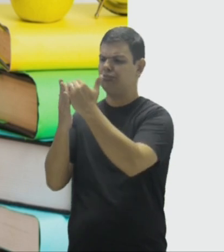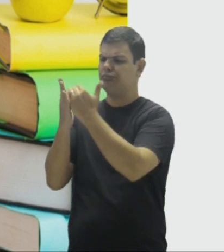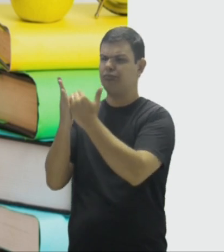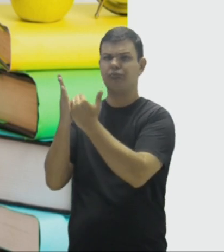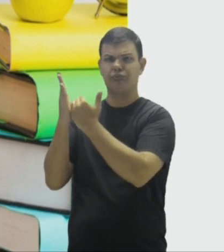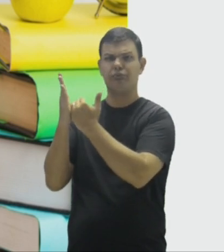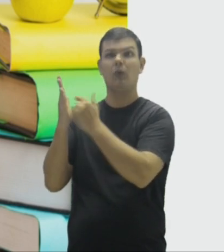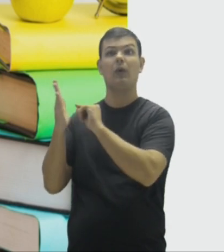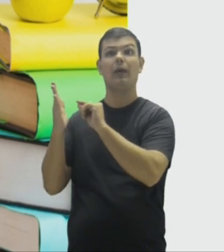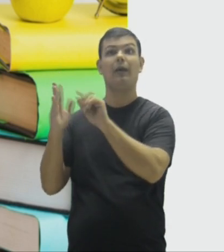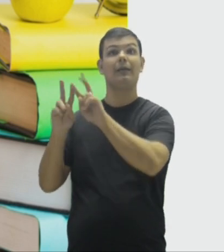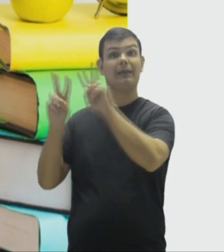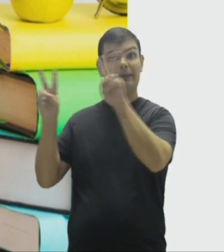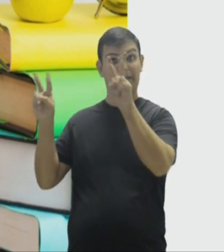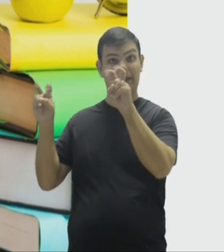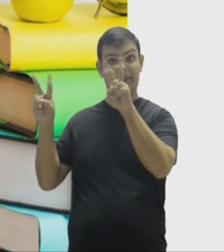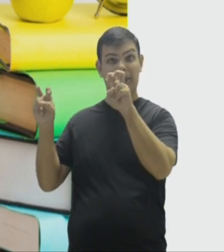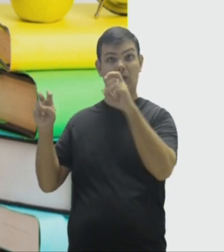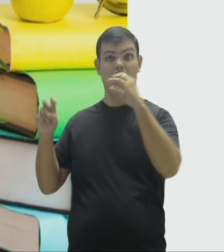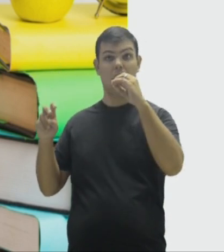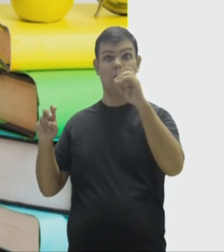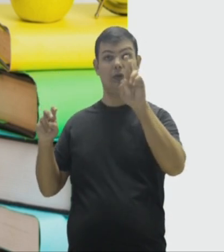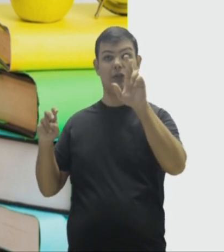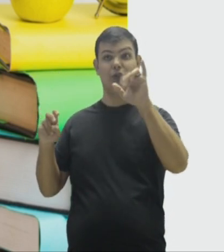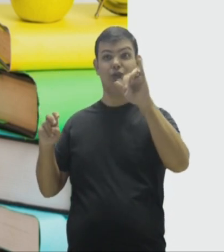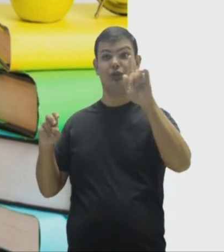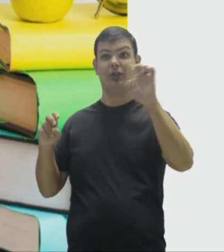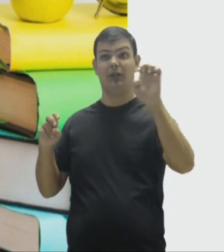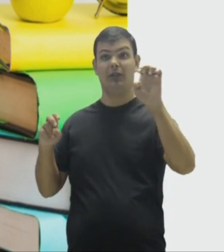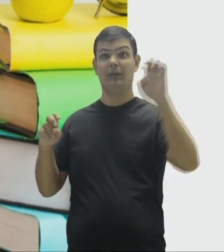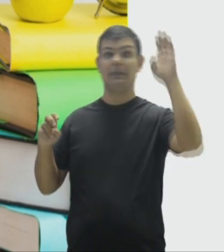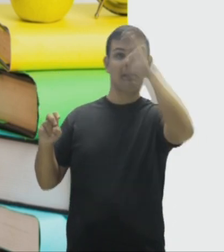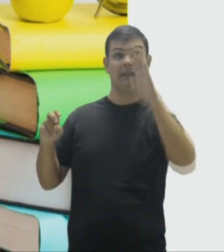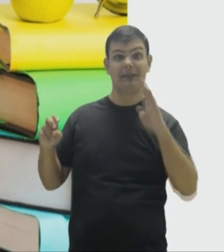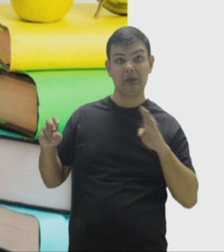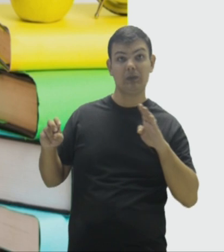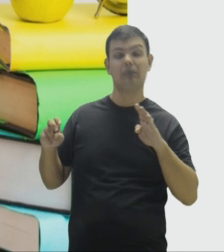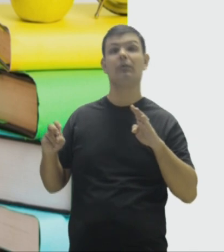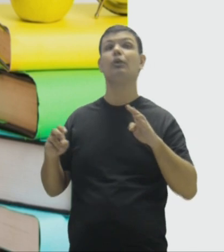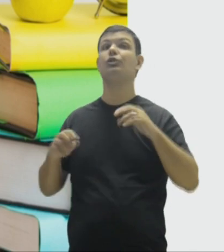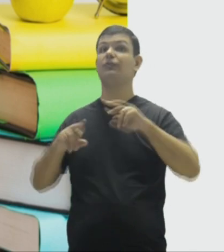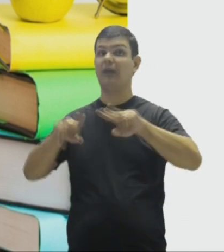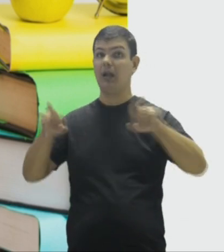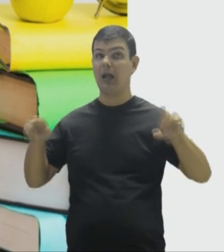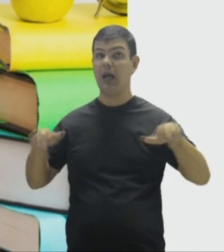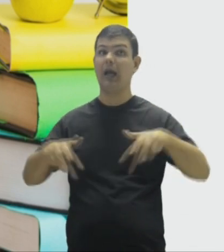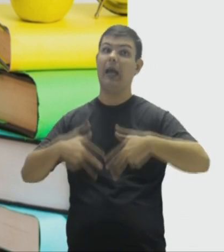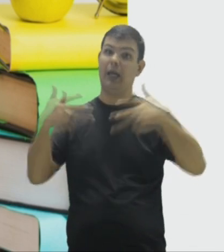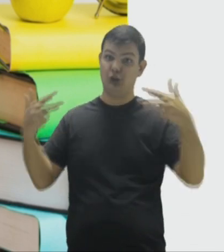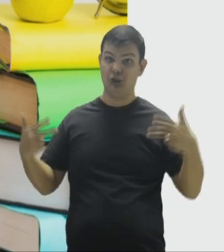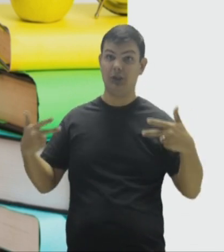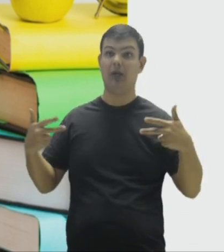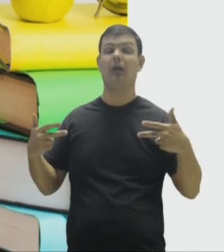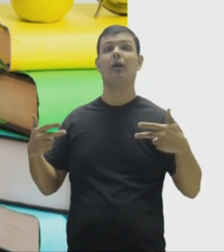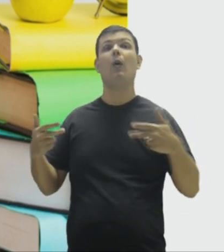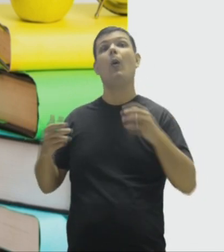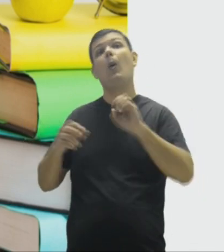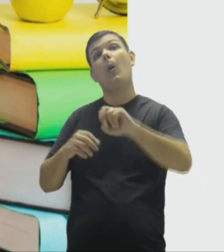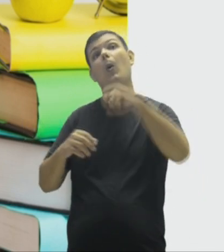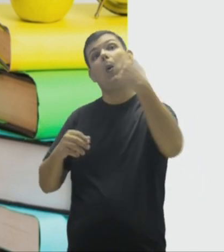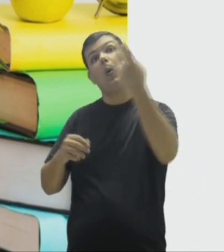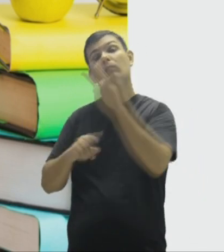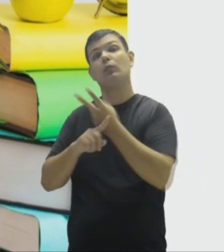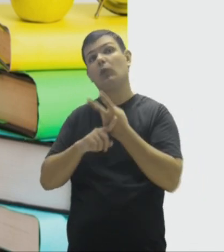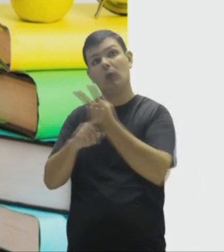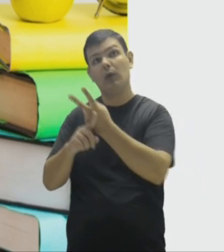livro o seguinte assunto: origem do Brasil e diversidade étnica. Ou você procura origem do